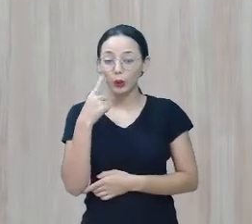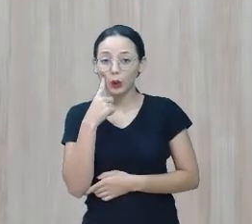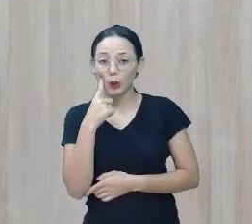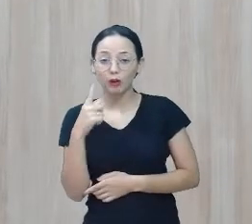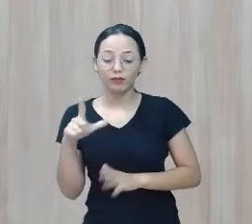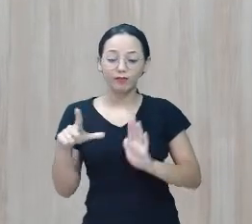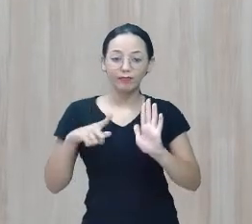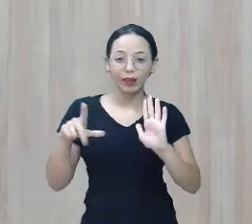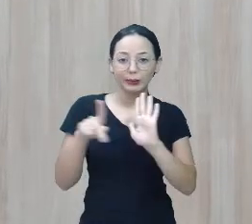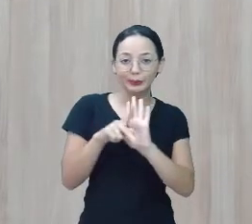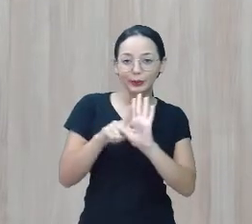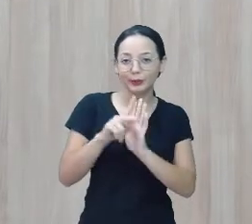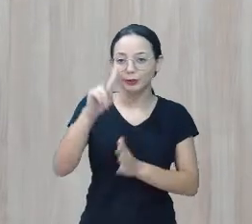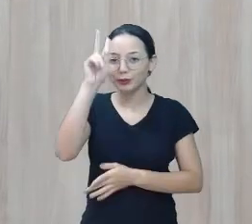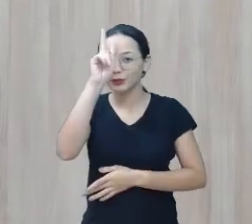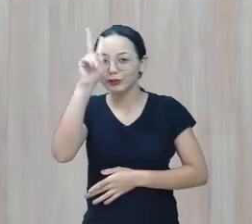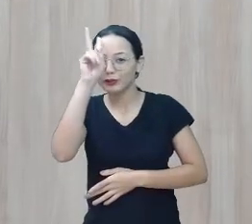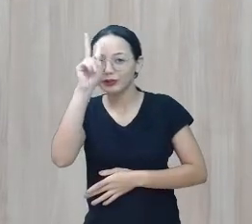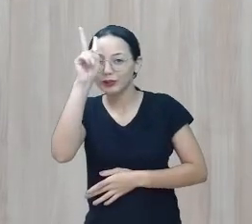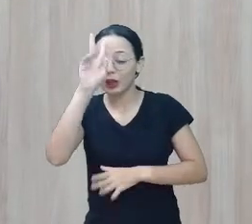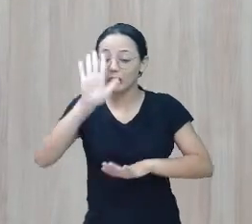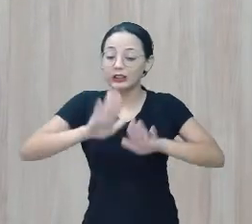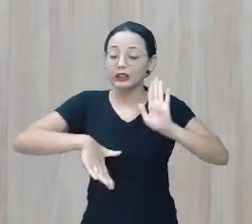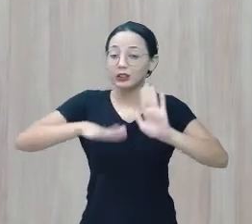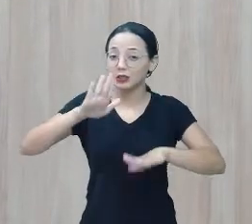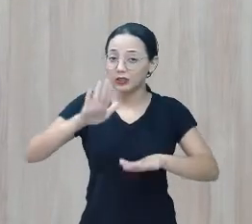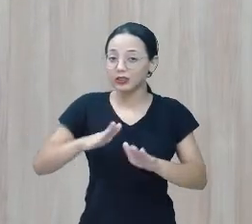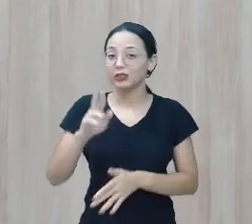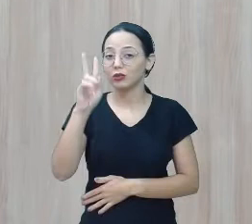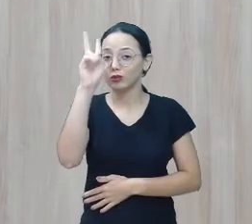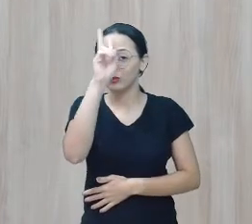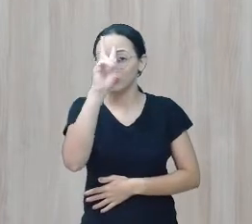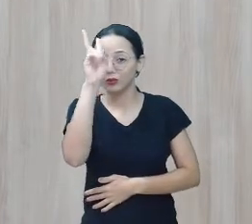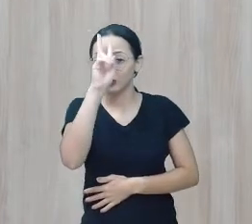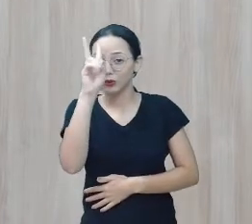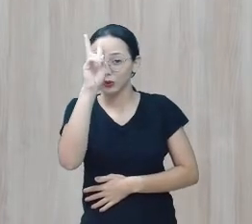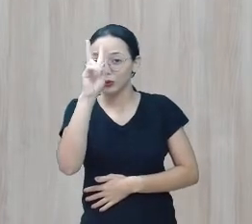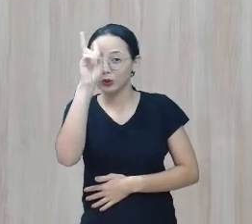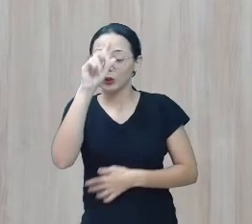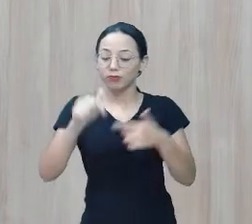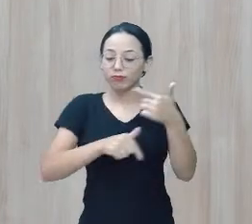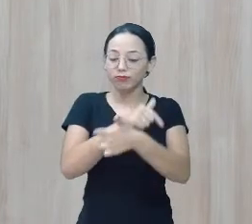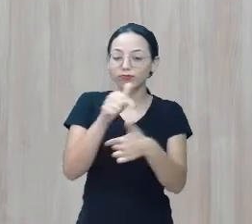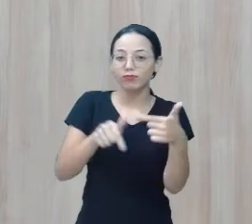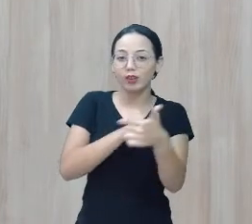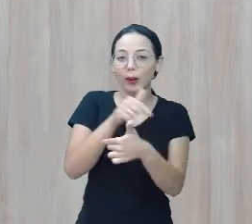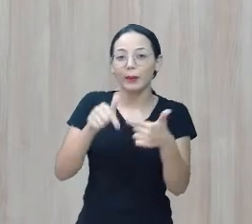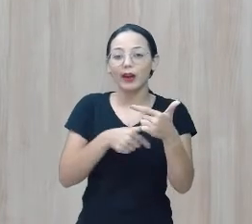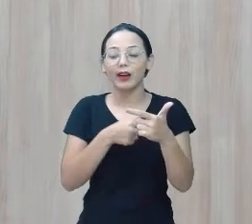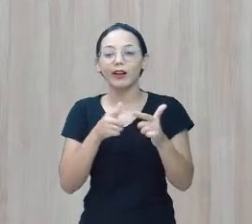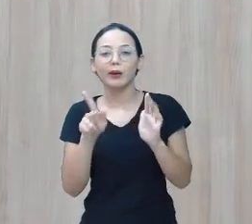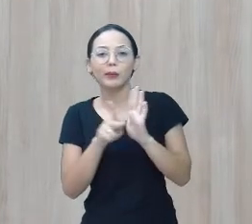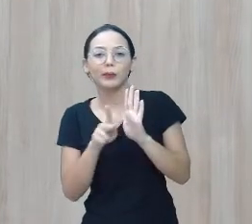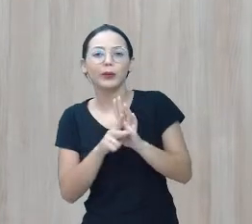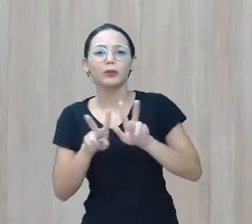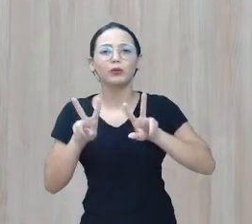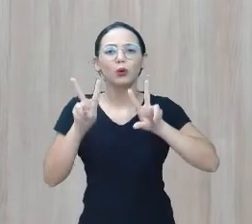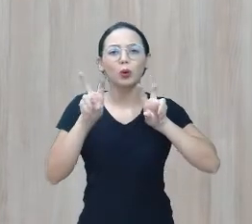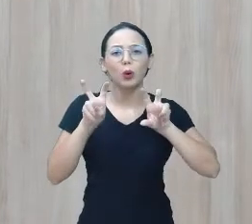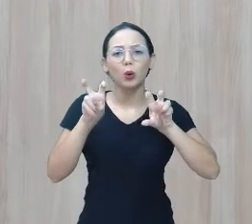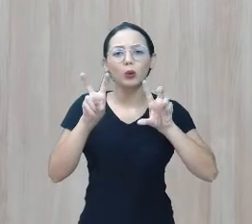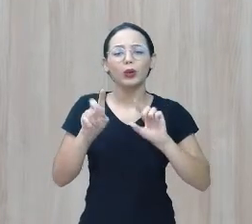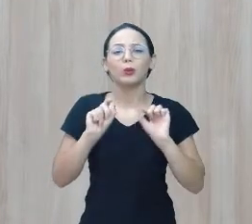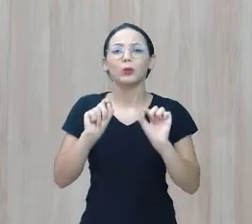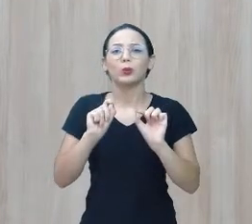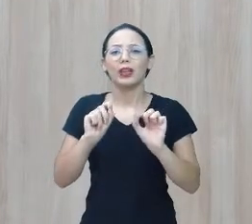com a história muitas vezes ela trabalha, com conteúdos que